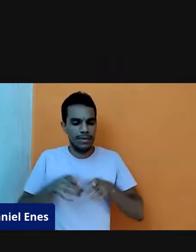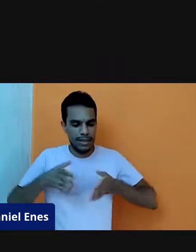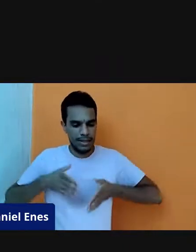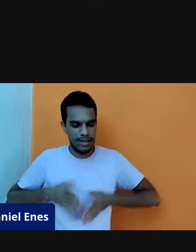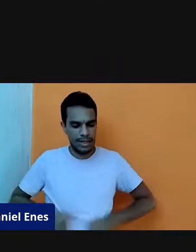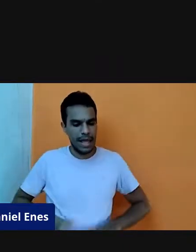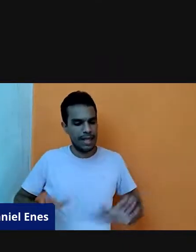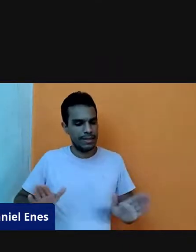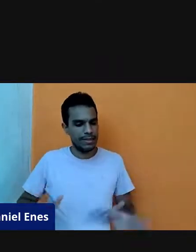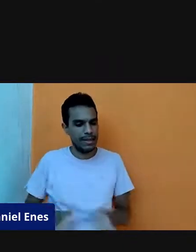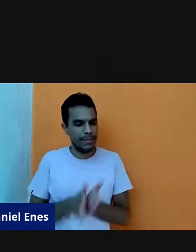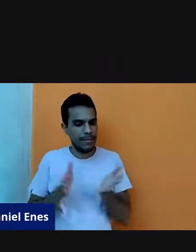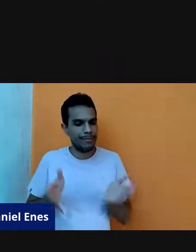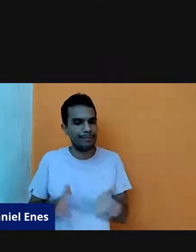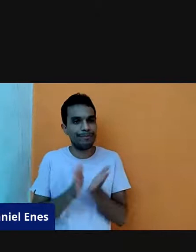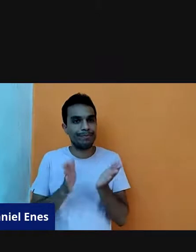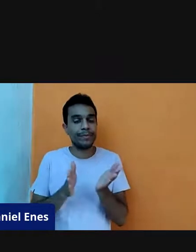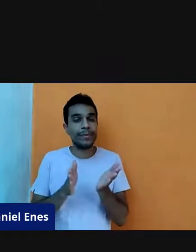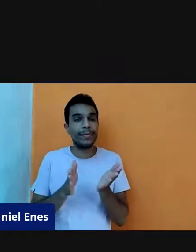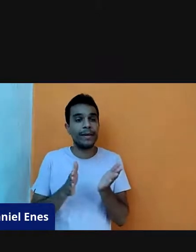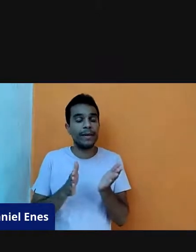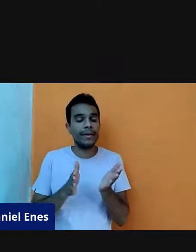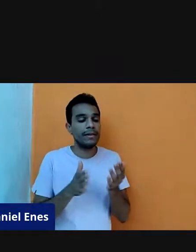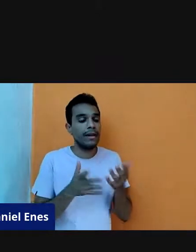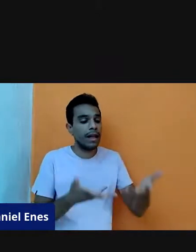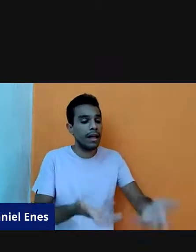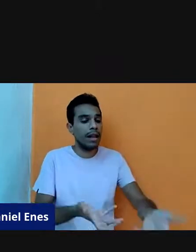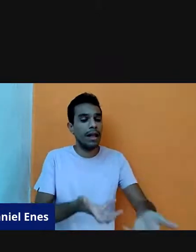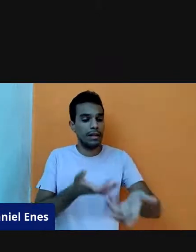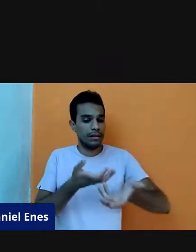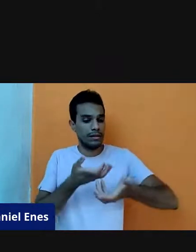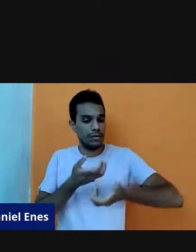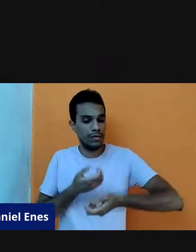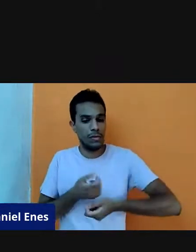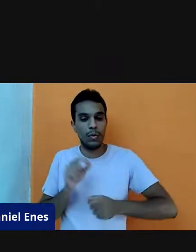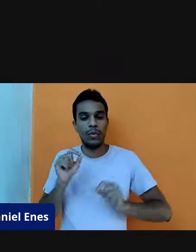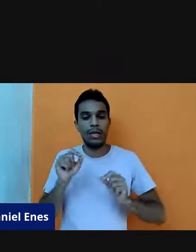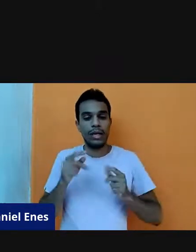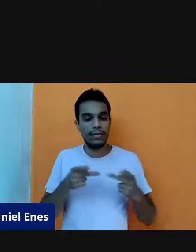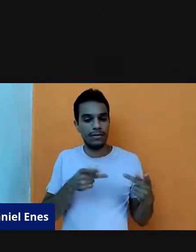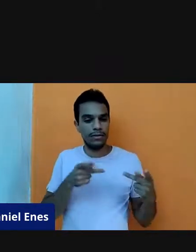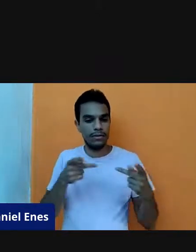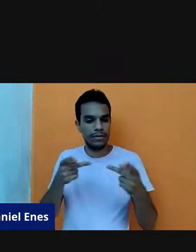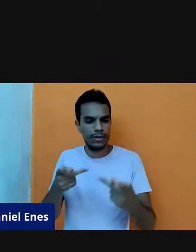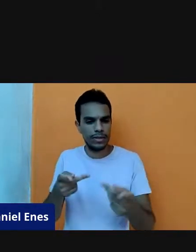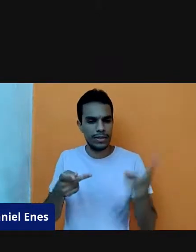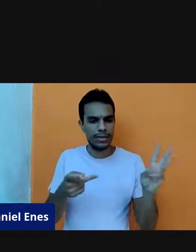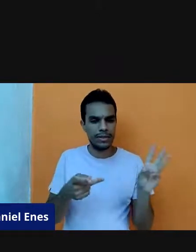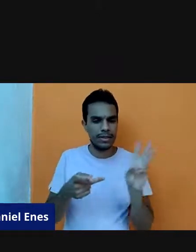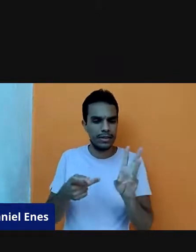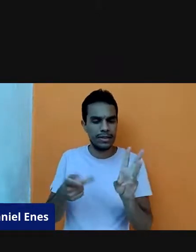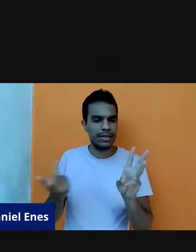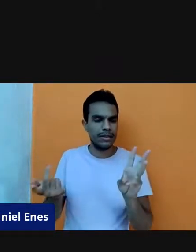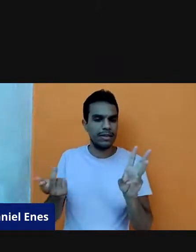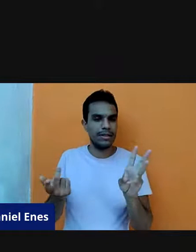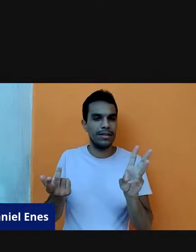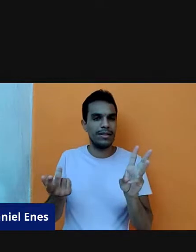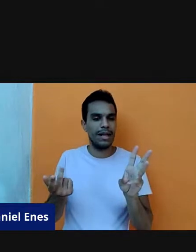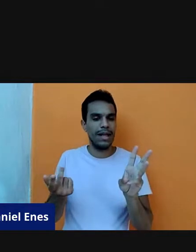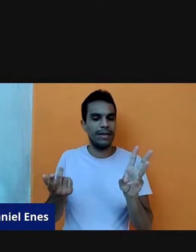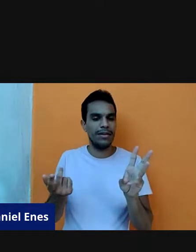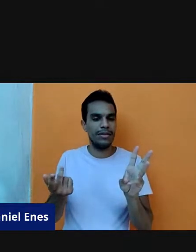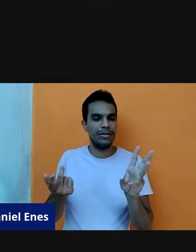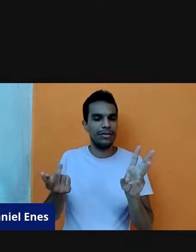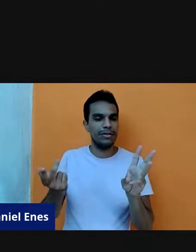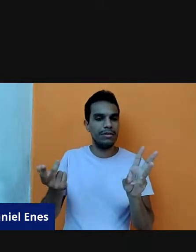pobreza, ele recebe a visita de reis magos, né, visitas nobres, que